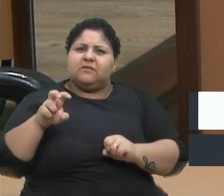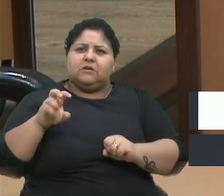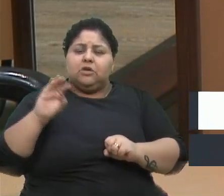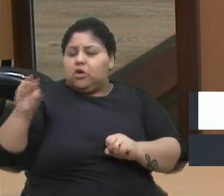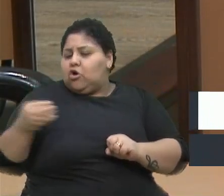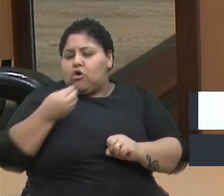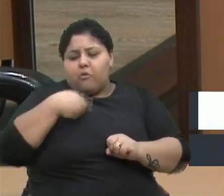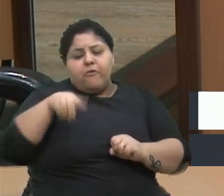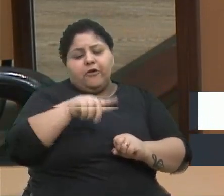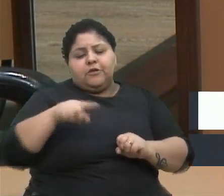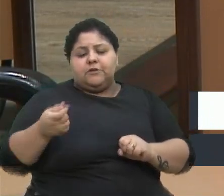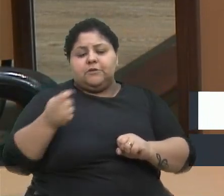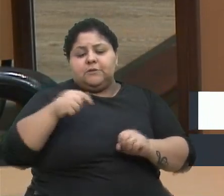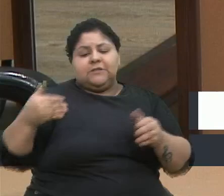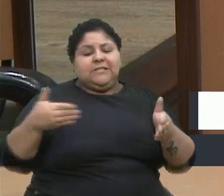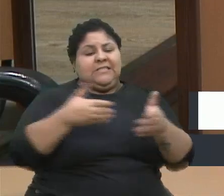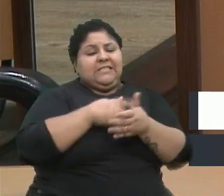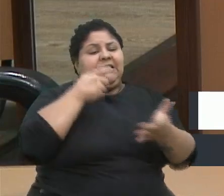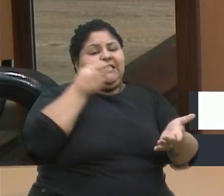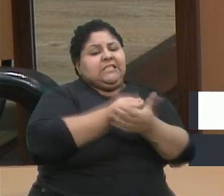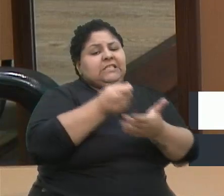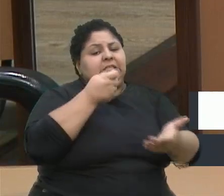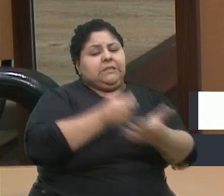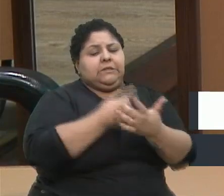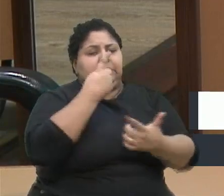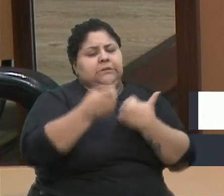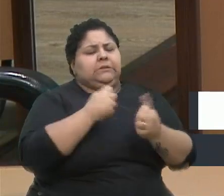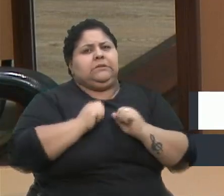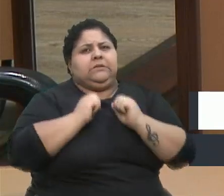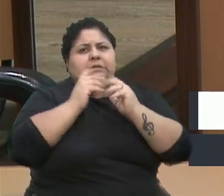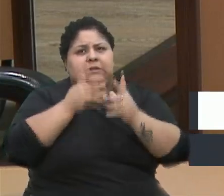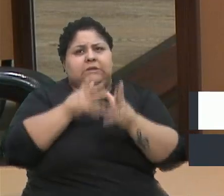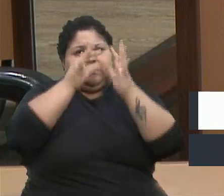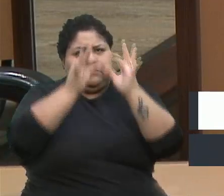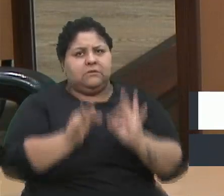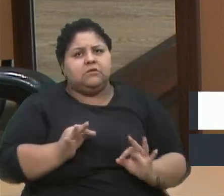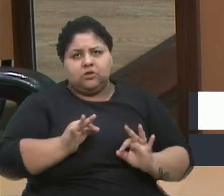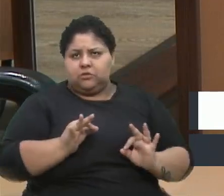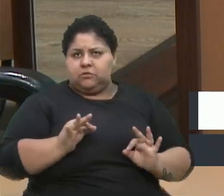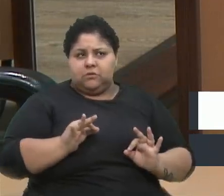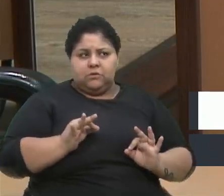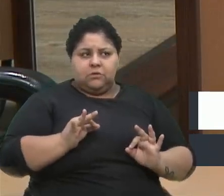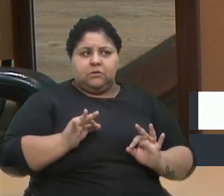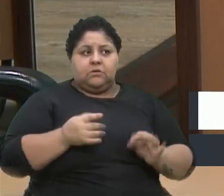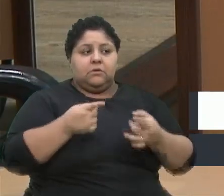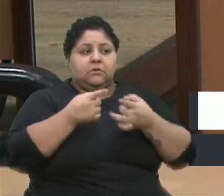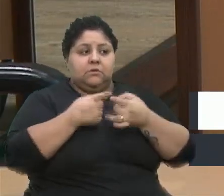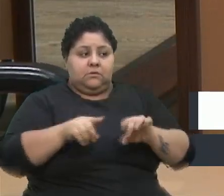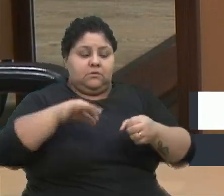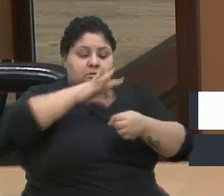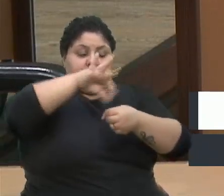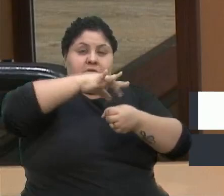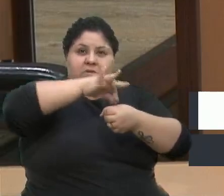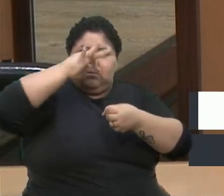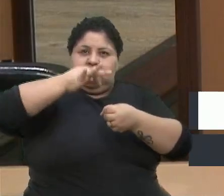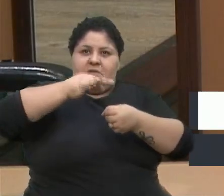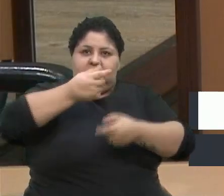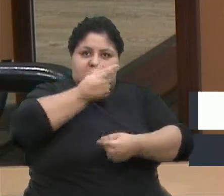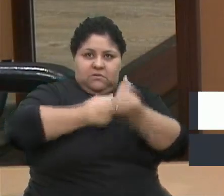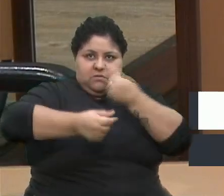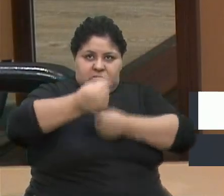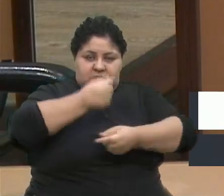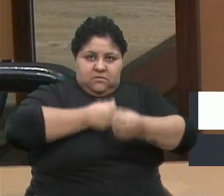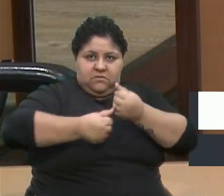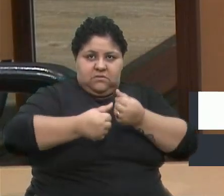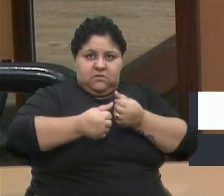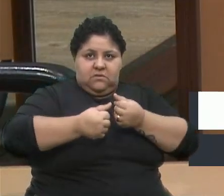gente precisa até lá estar cobrando, né, algumas ações paliativas, pelo menos, mas que a concessionária que administra esse trecho,